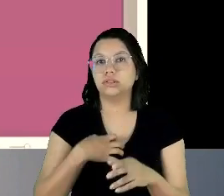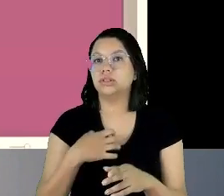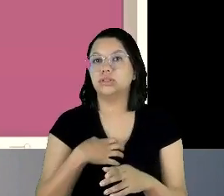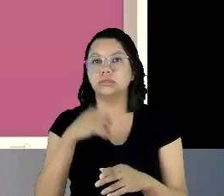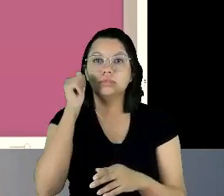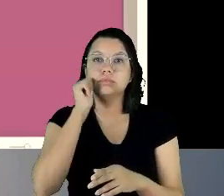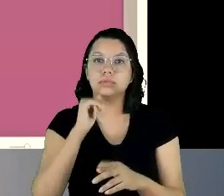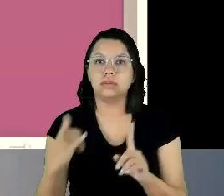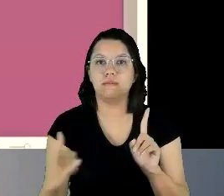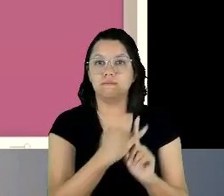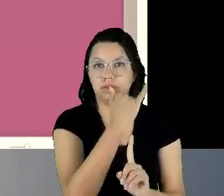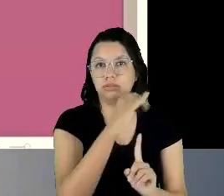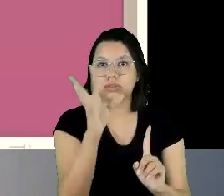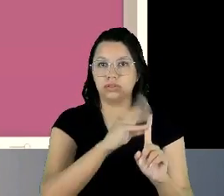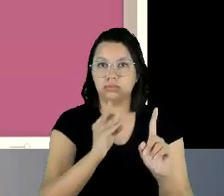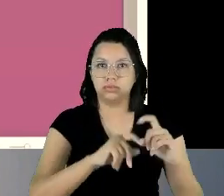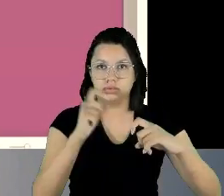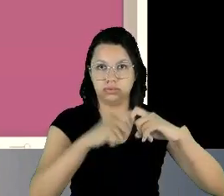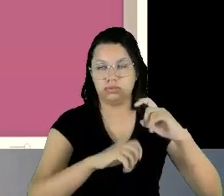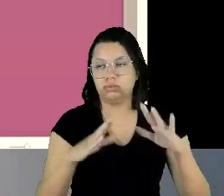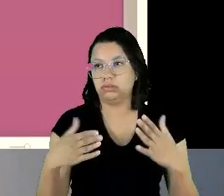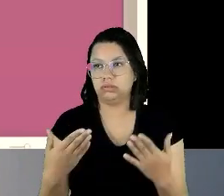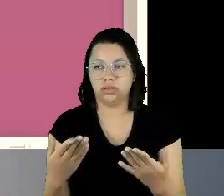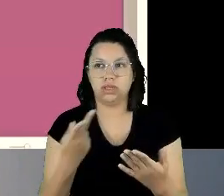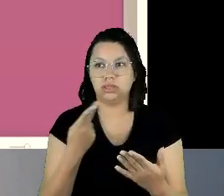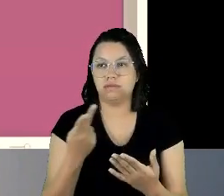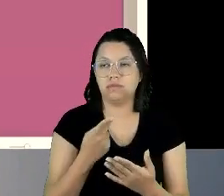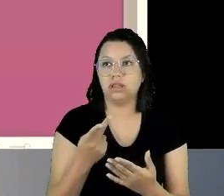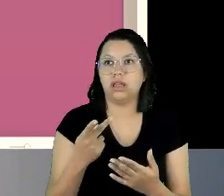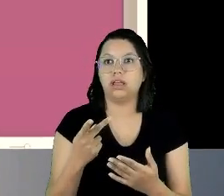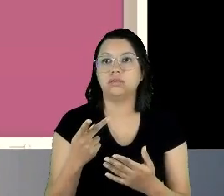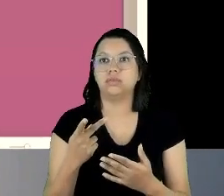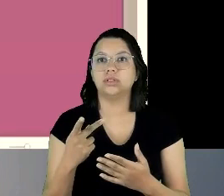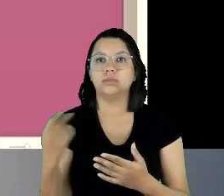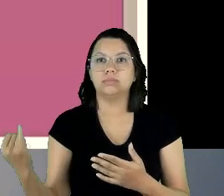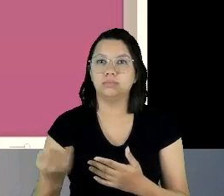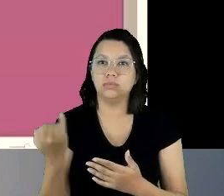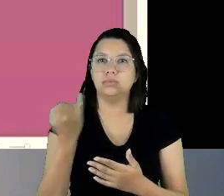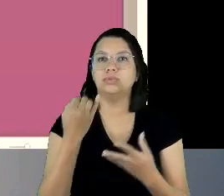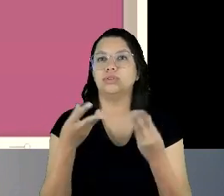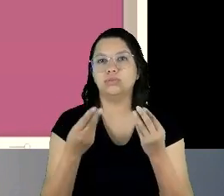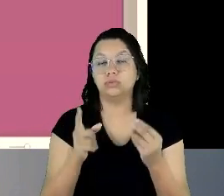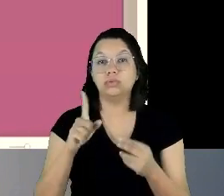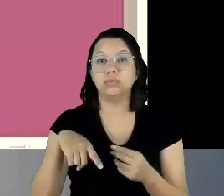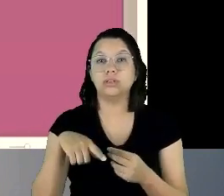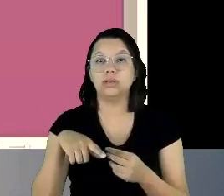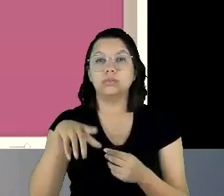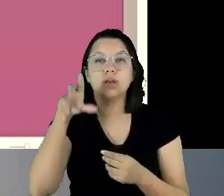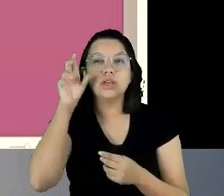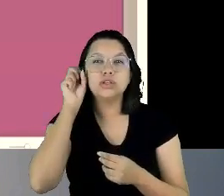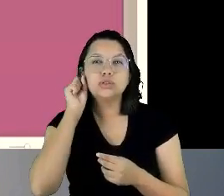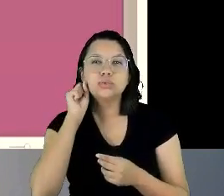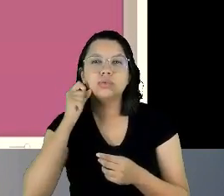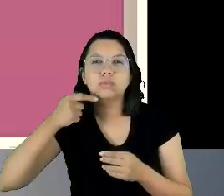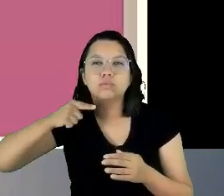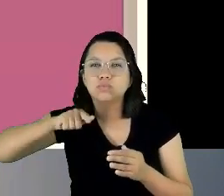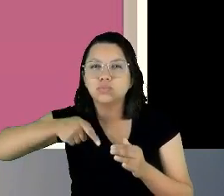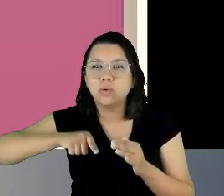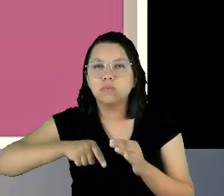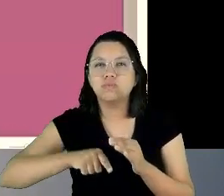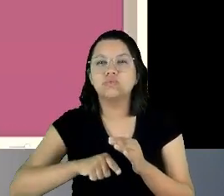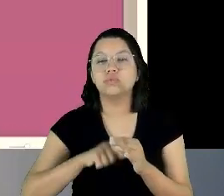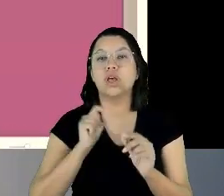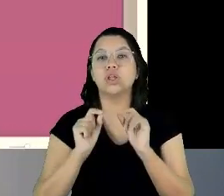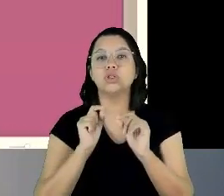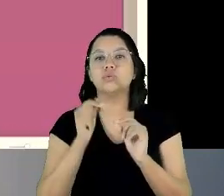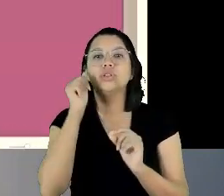para as mulheres que são vítimas de importunação sexual. Então, a gente está falando de algo fundamental, que é uma escuta ativa, uma escuta profunda